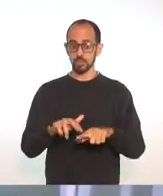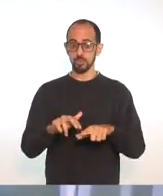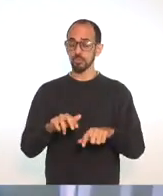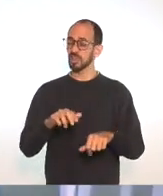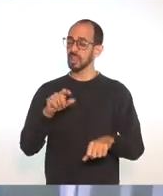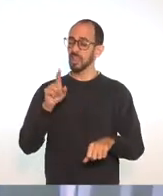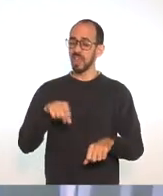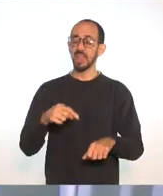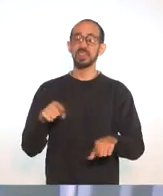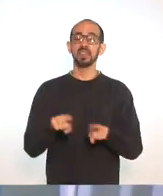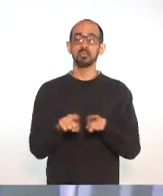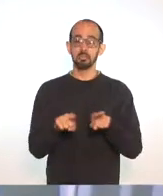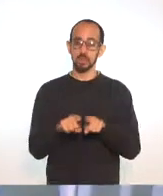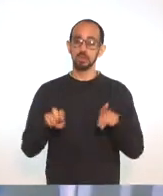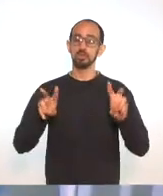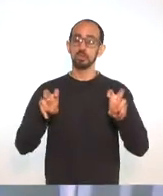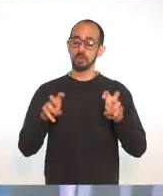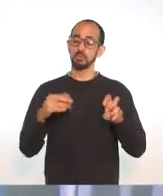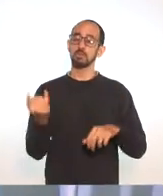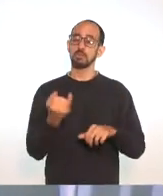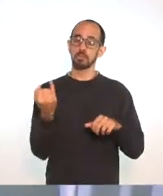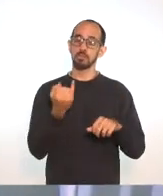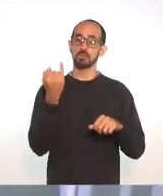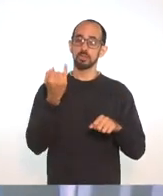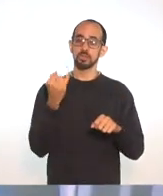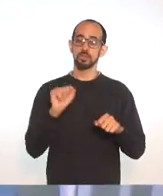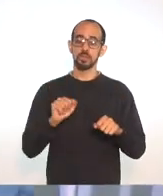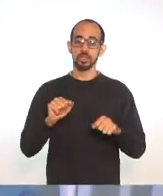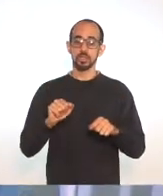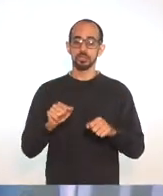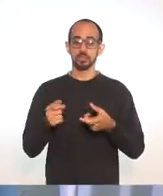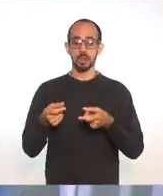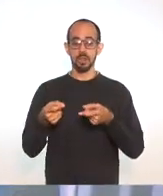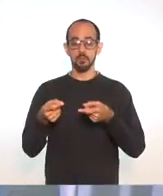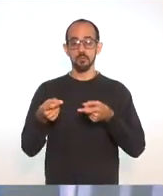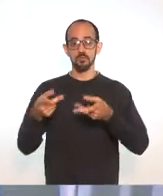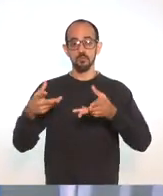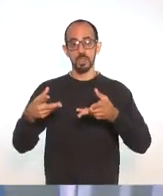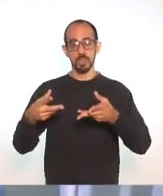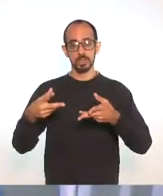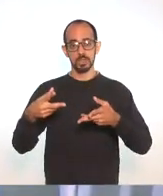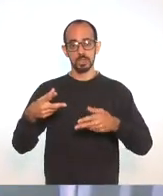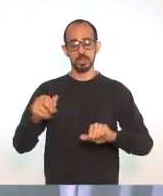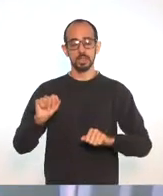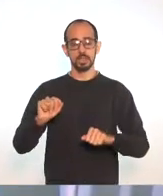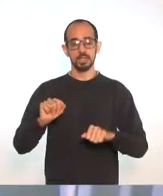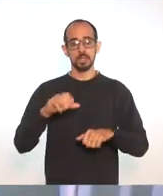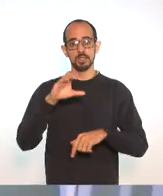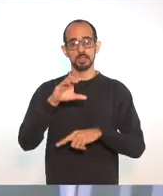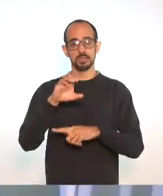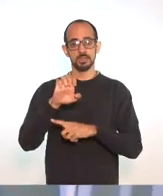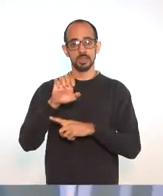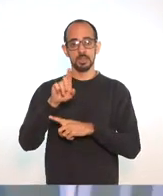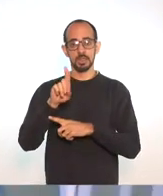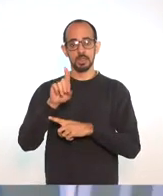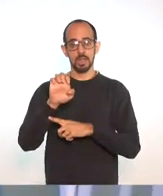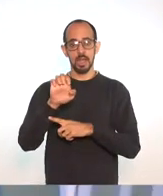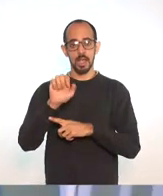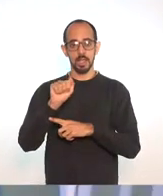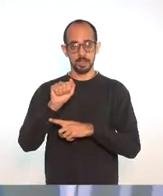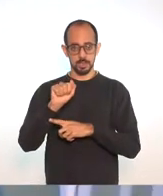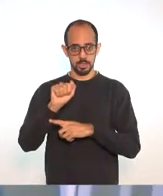falta muito relevante entre elas é sobre a privatização da Cedae eu gostaria de passar de imediato a palavra